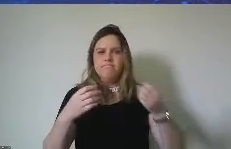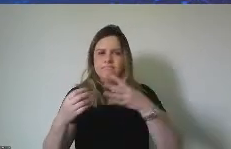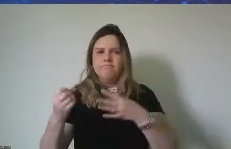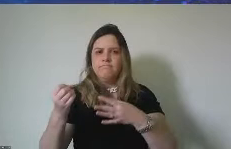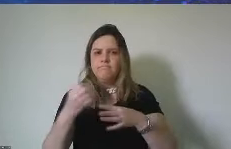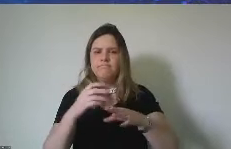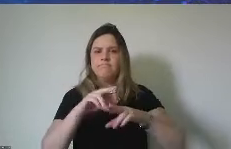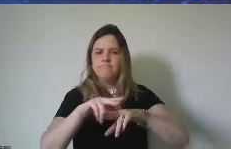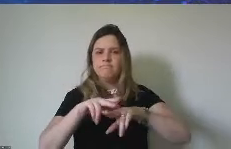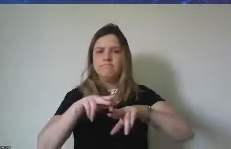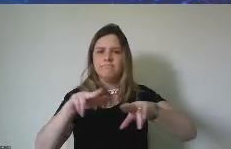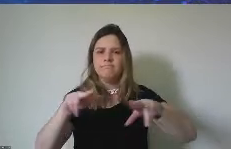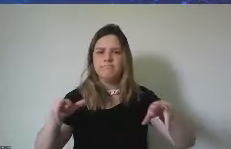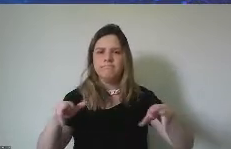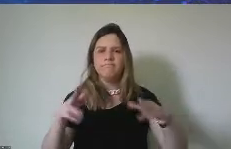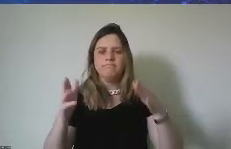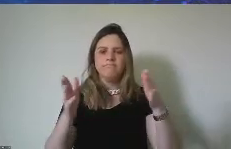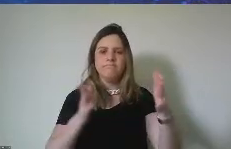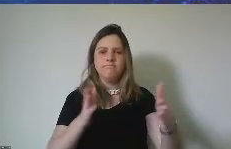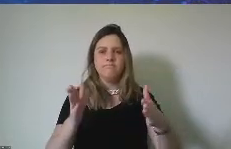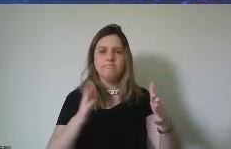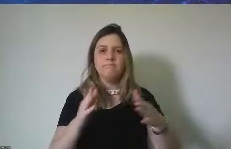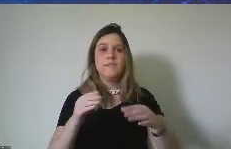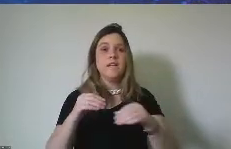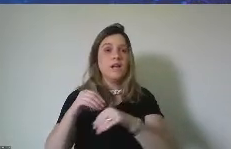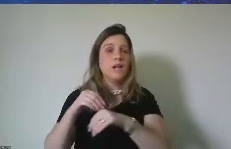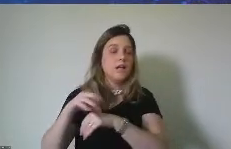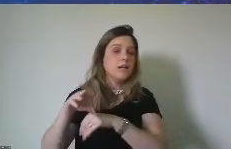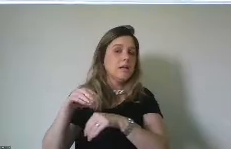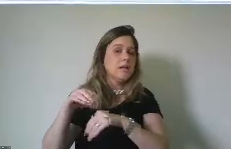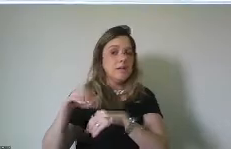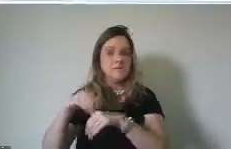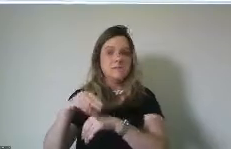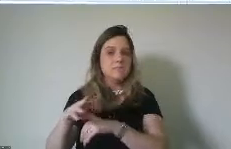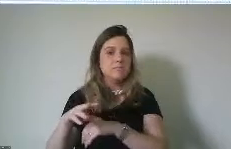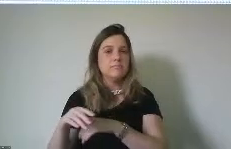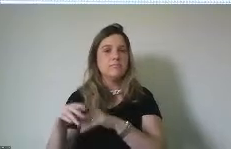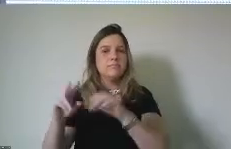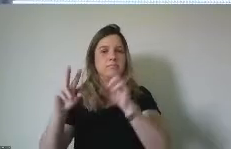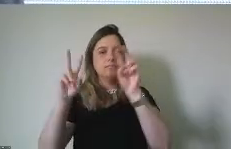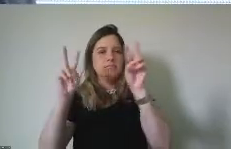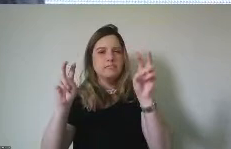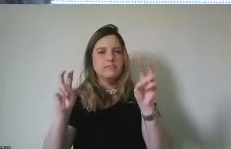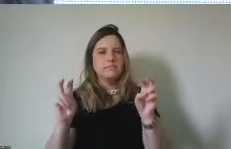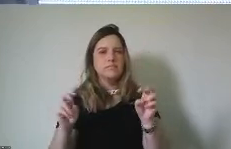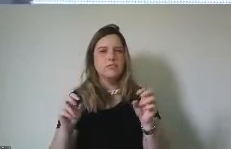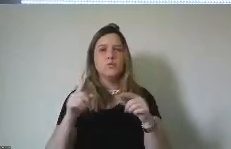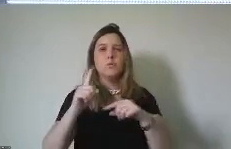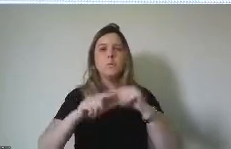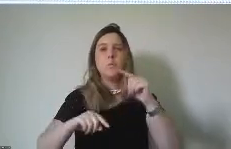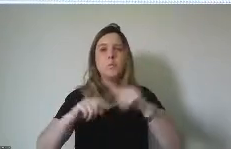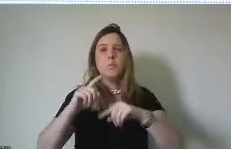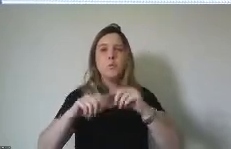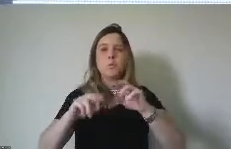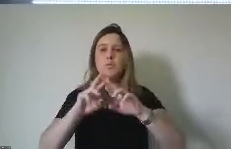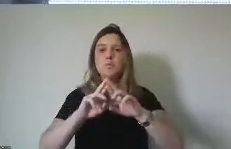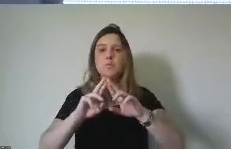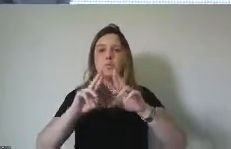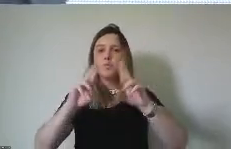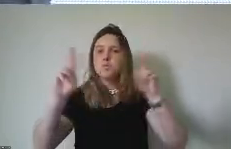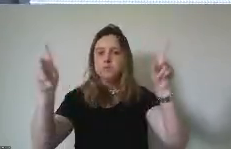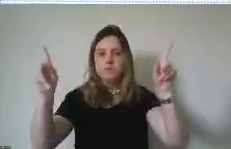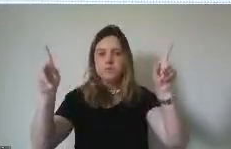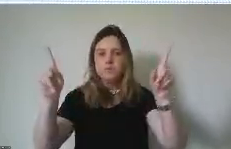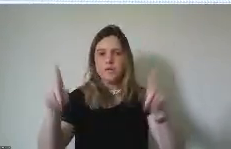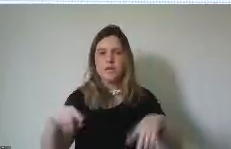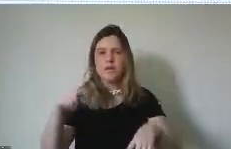novos eu chamei aqui de drivers adicionais que são aqueles que vem dos Tais produtos verdes oriundos da nossa